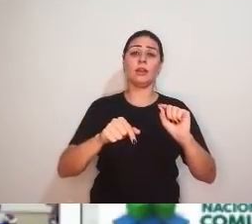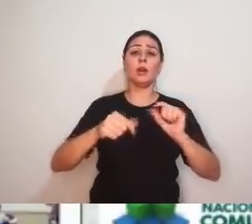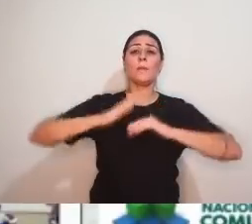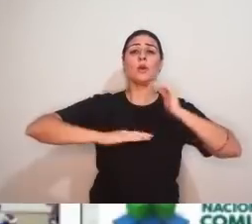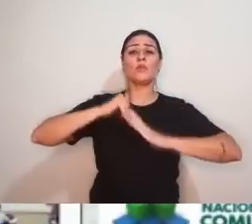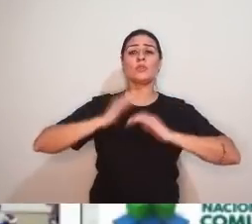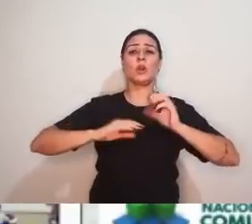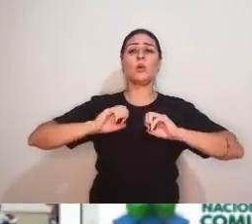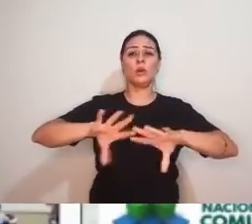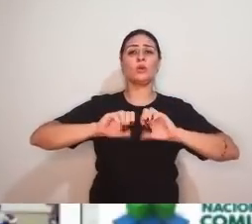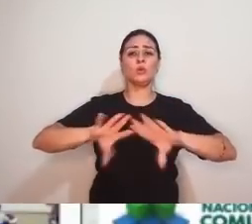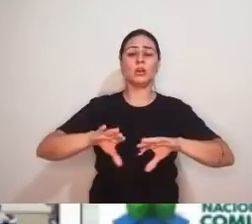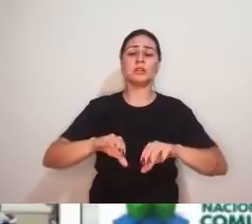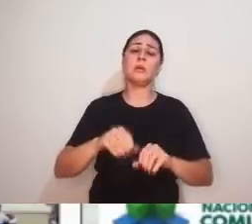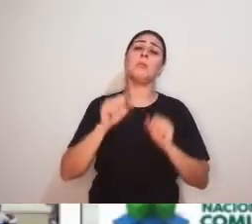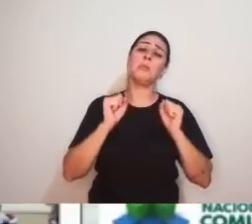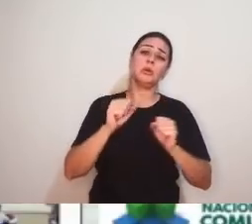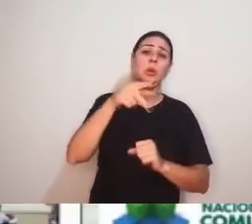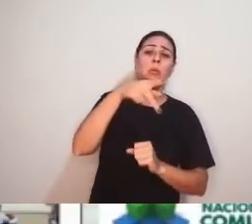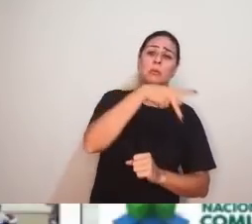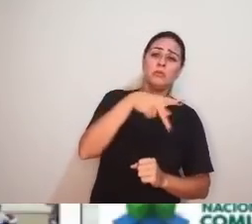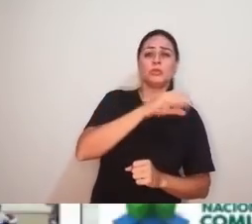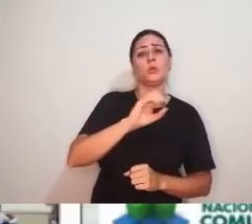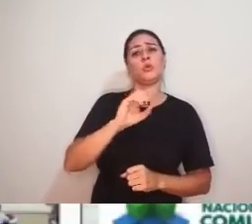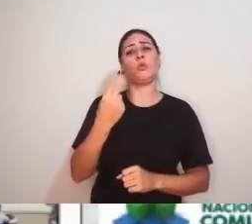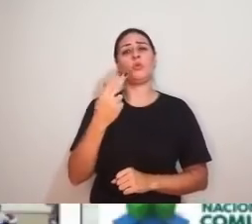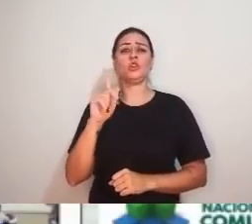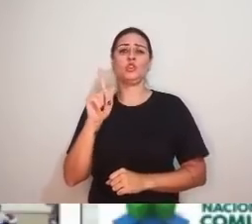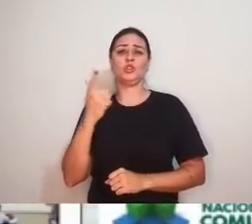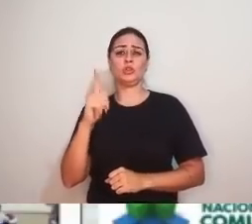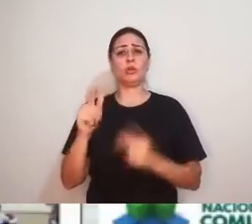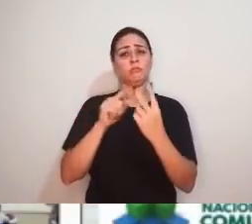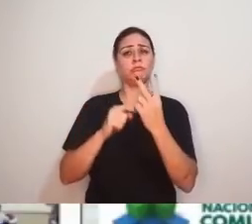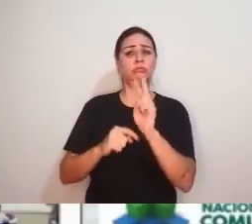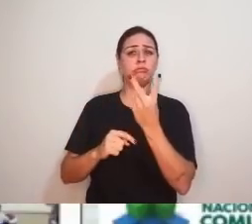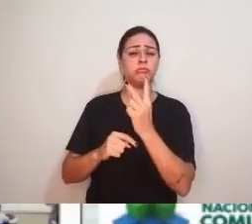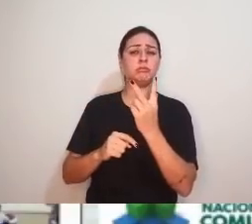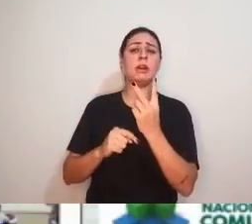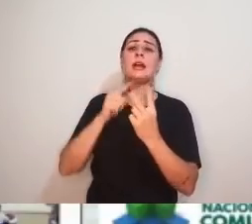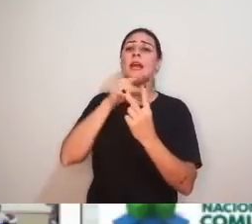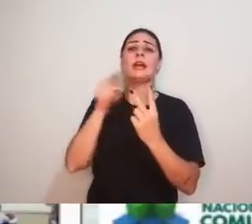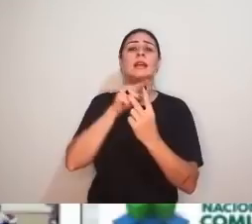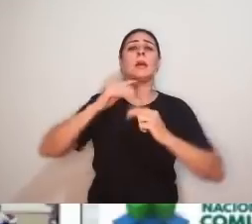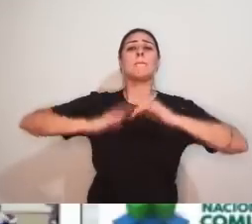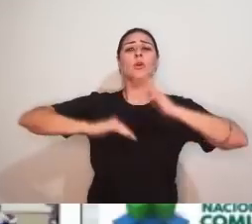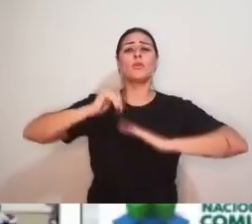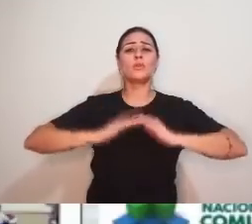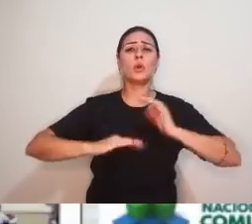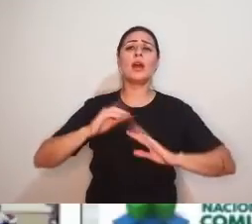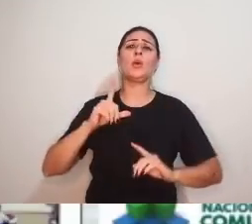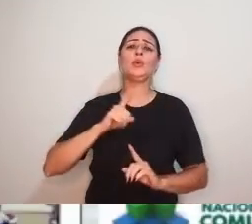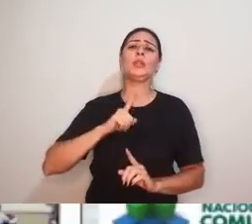ombros do profissional da educação, seja ele docente, seja ele gestor. Esse